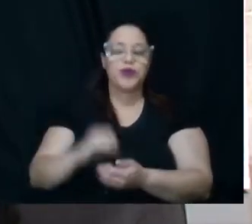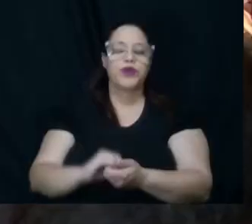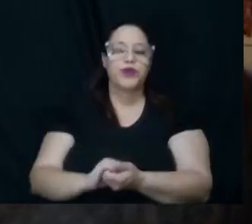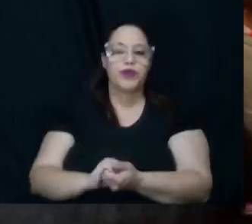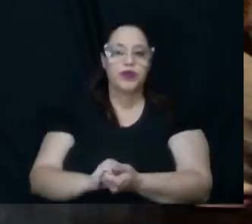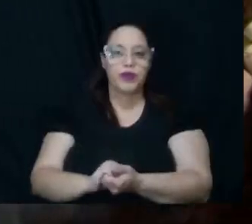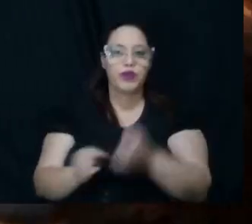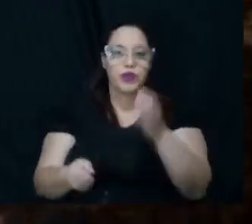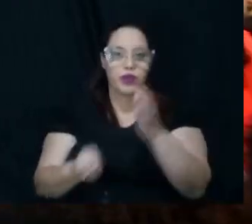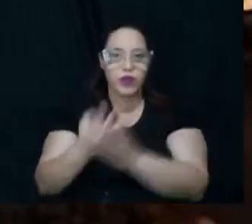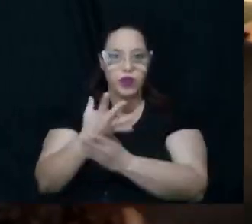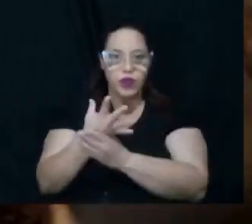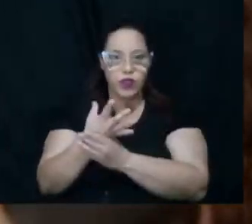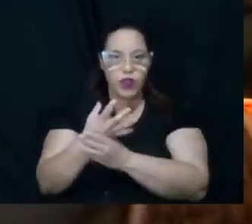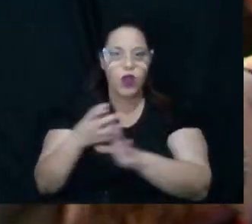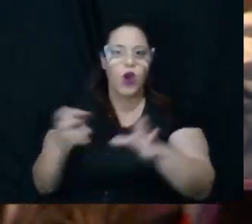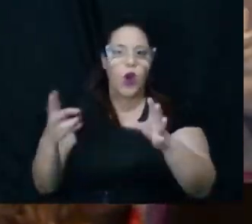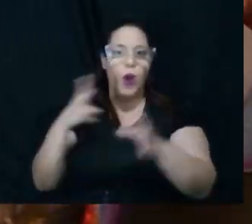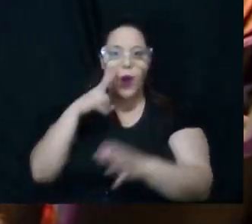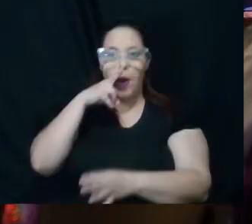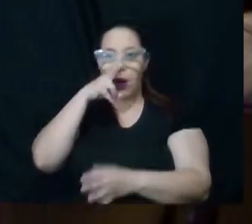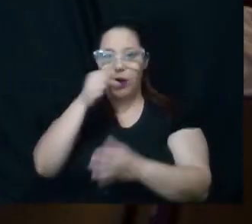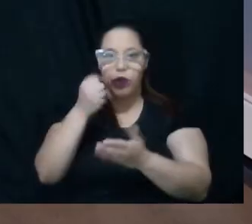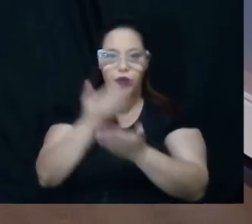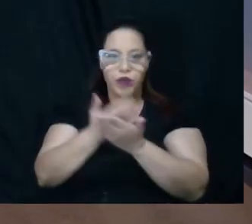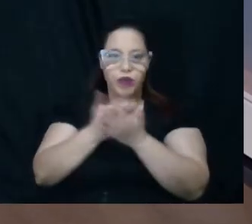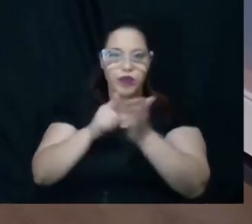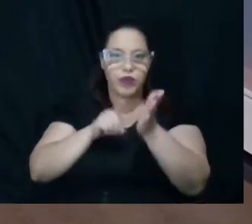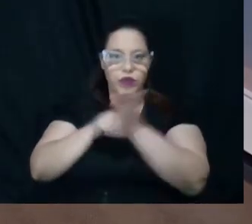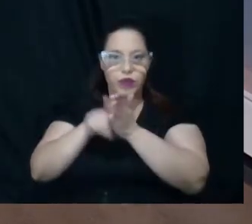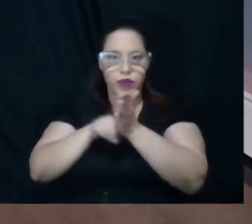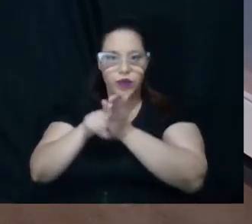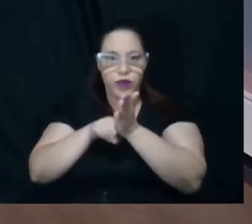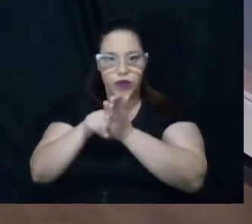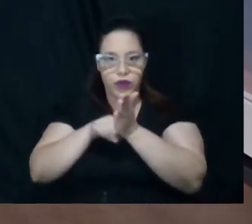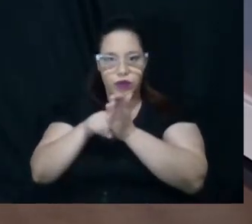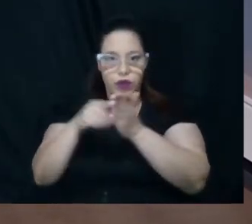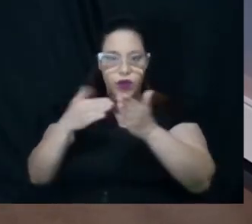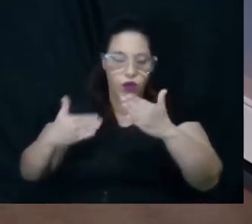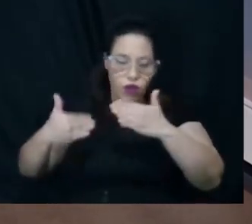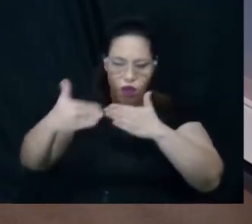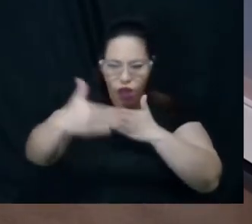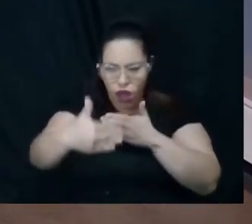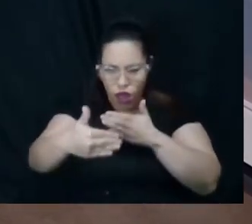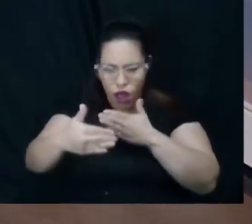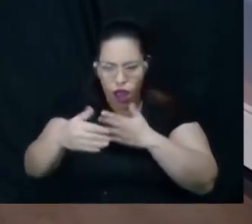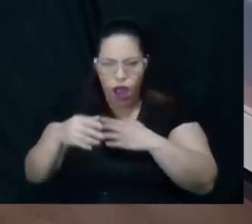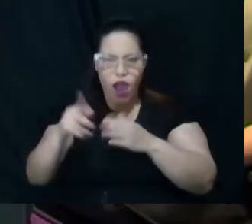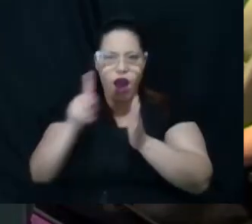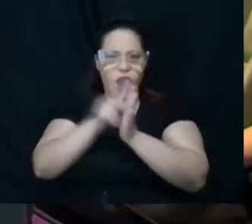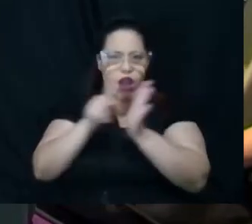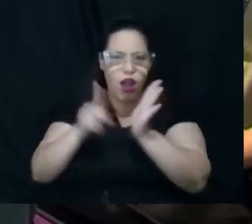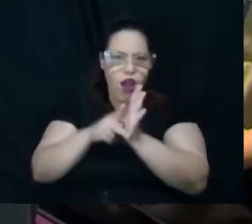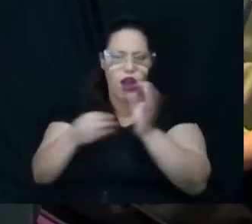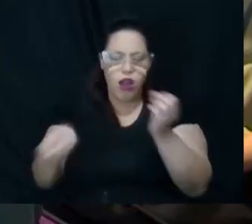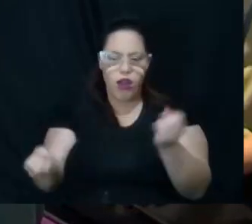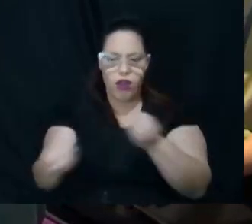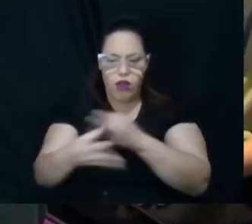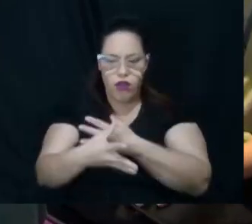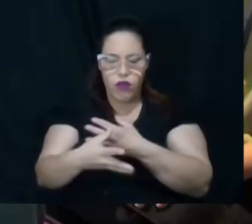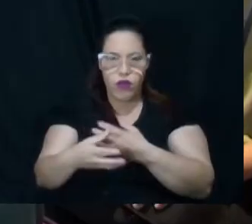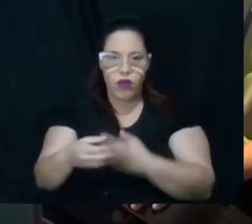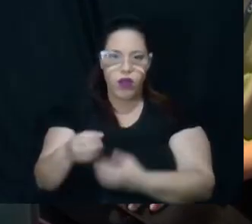cnpem a iniciativa Visa fortalecer os laços entre estudantes e pesquisadores que estão à frente de importantes projetos de